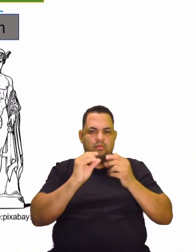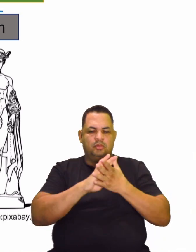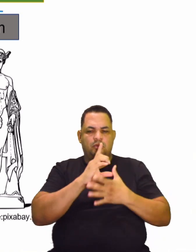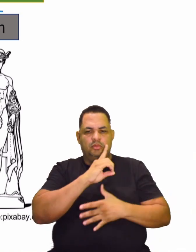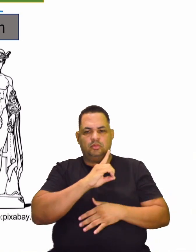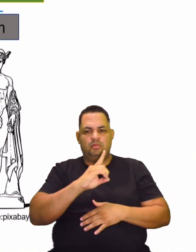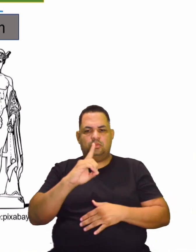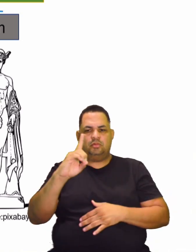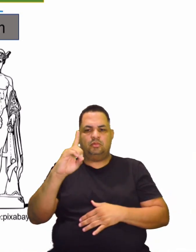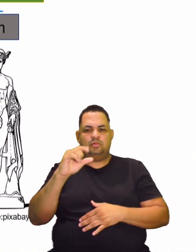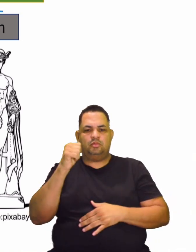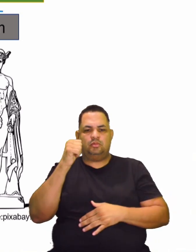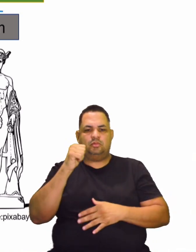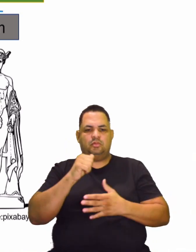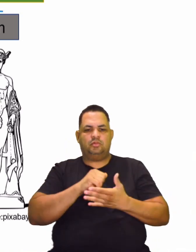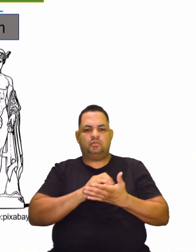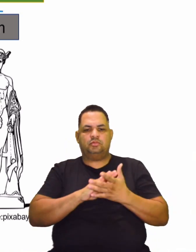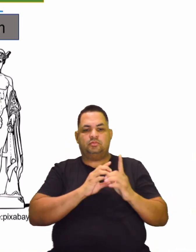12 deuses, né,